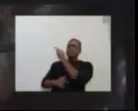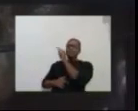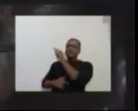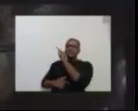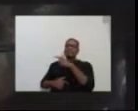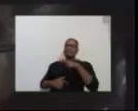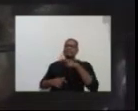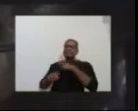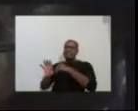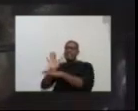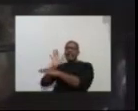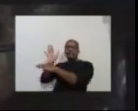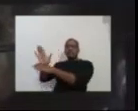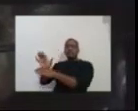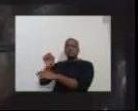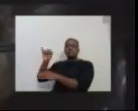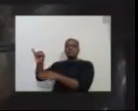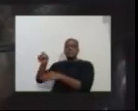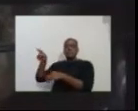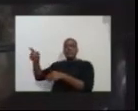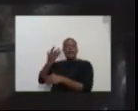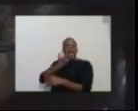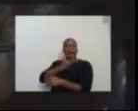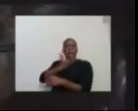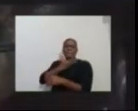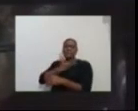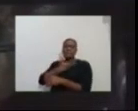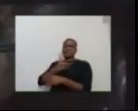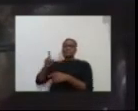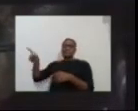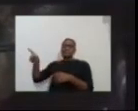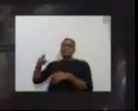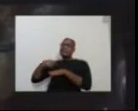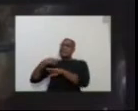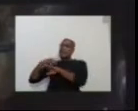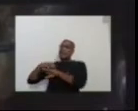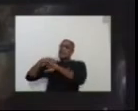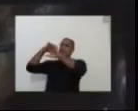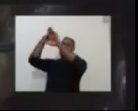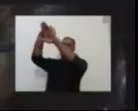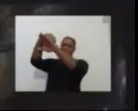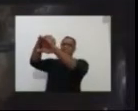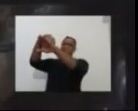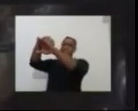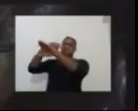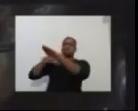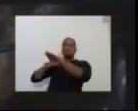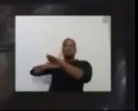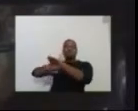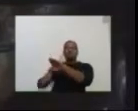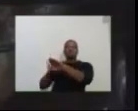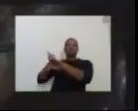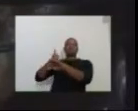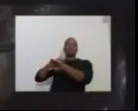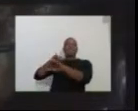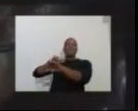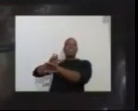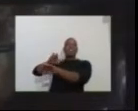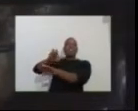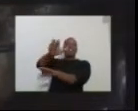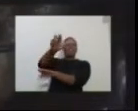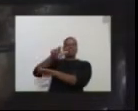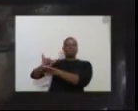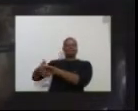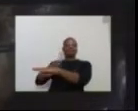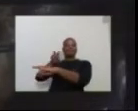me levar, e assim vou encurtar a metade do caminho. Era um carro de alto preço, por